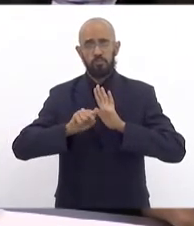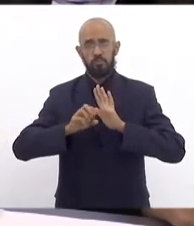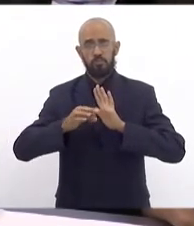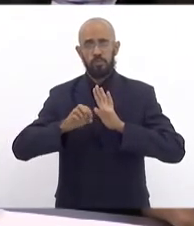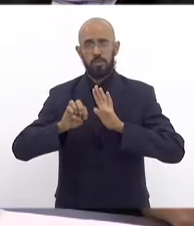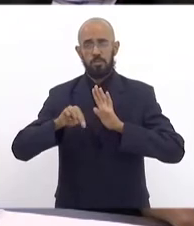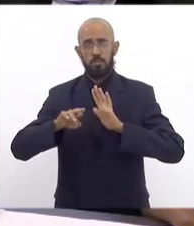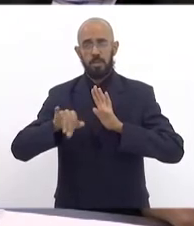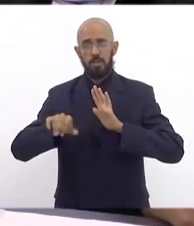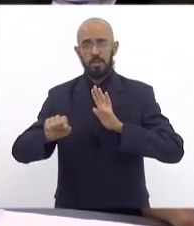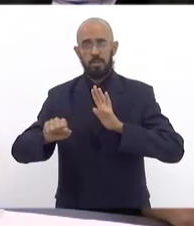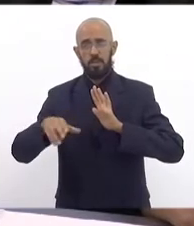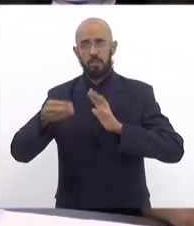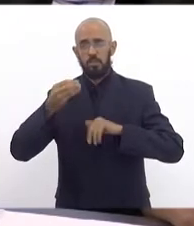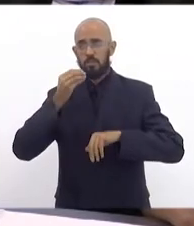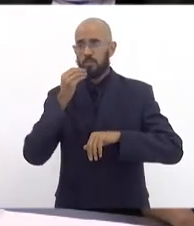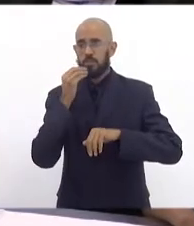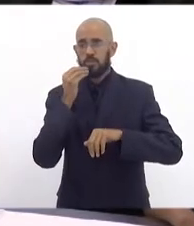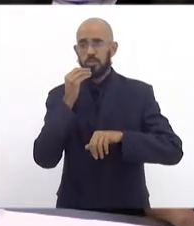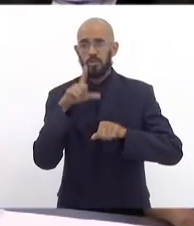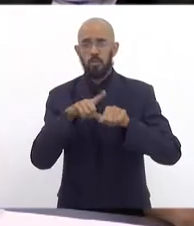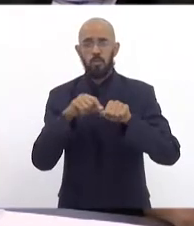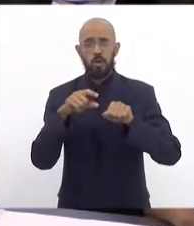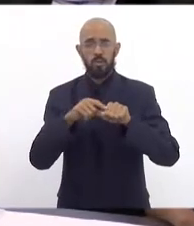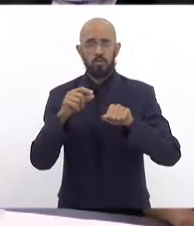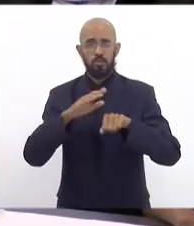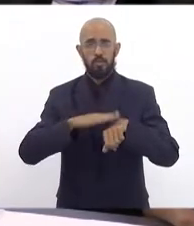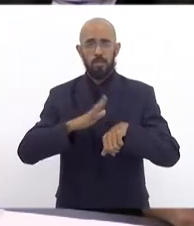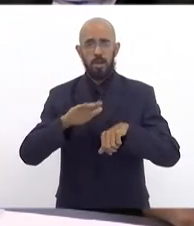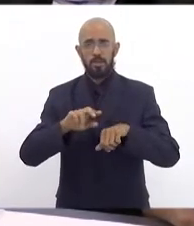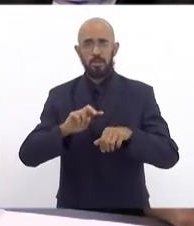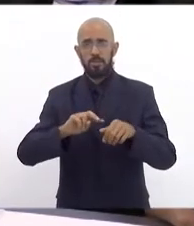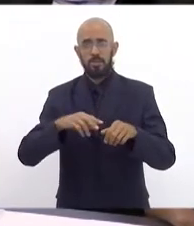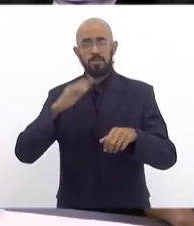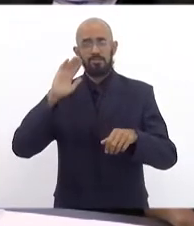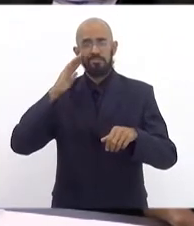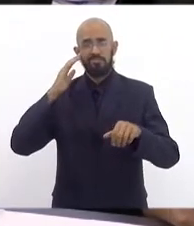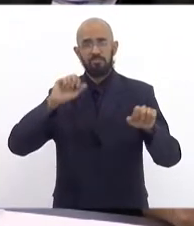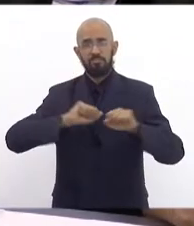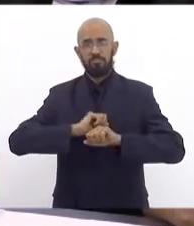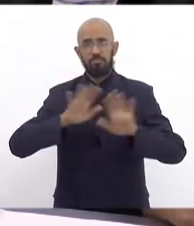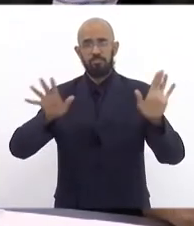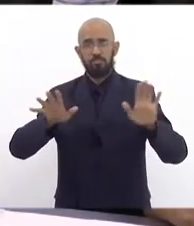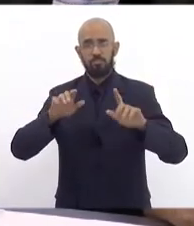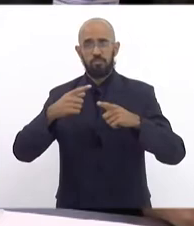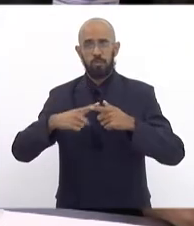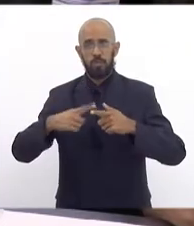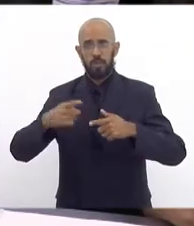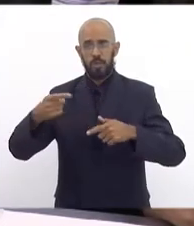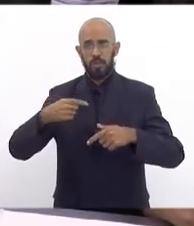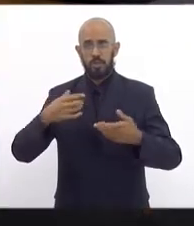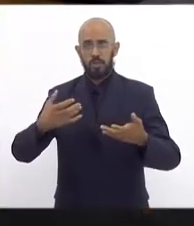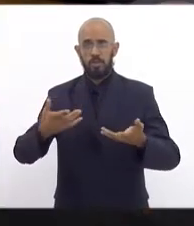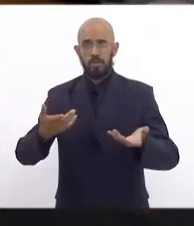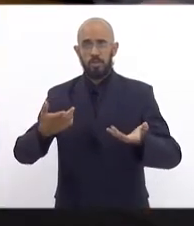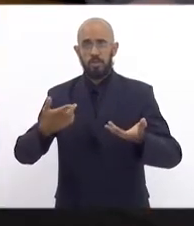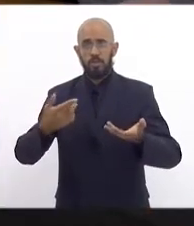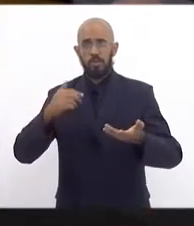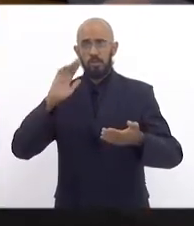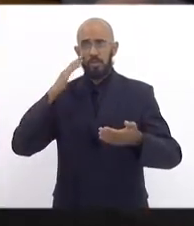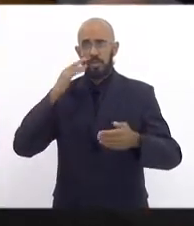não deveria vir um artigo mais interpretativo do pneu da forma como está eu entendo que a fiscalização